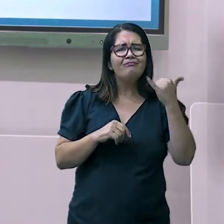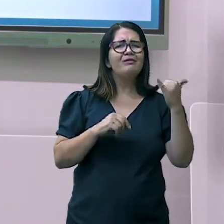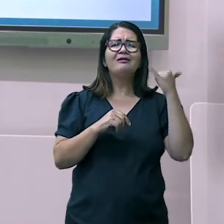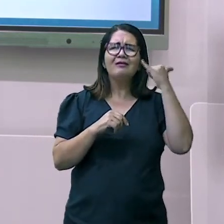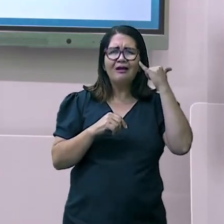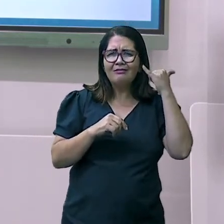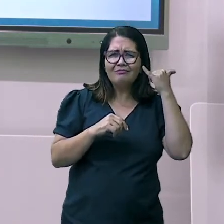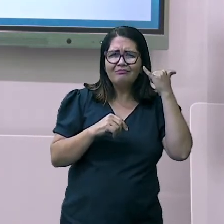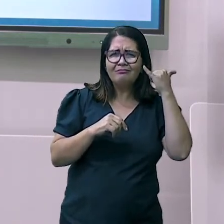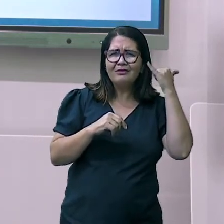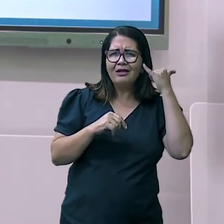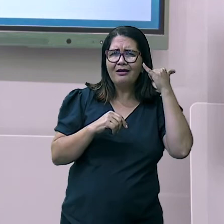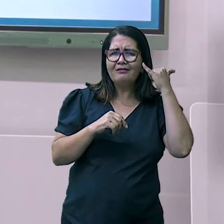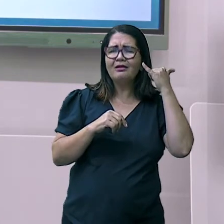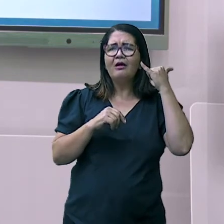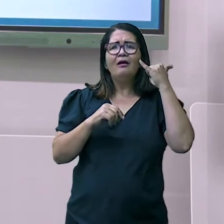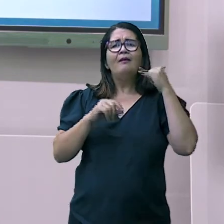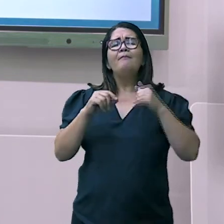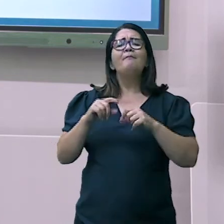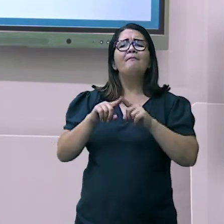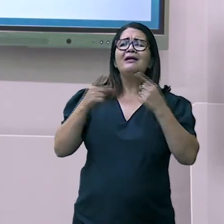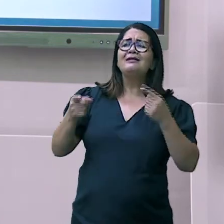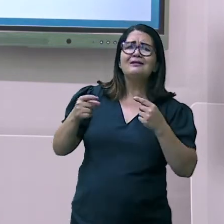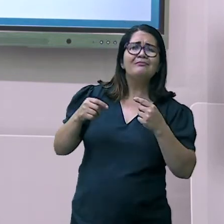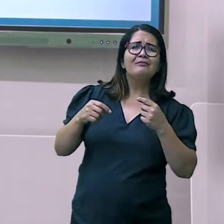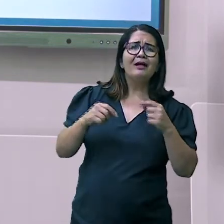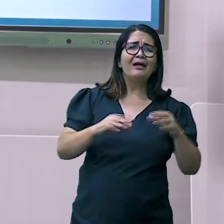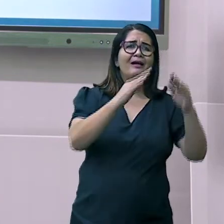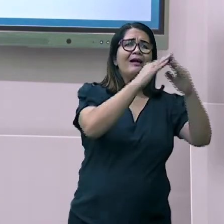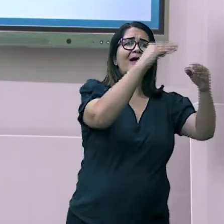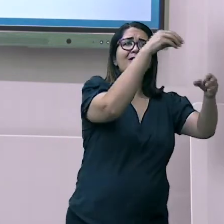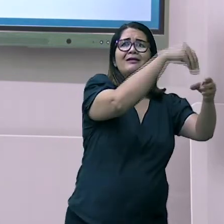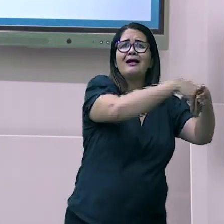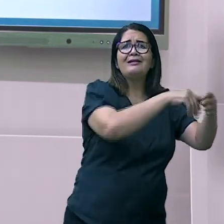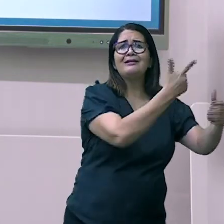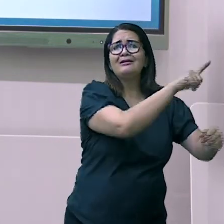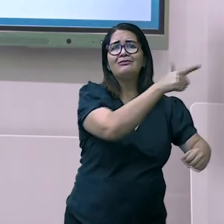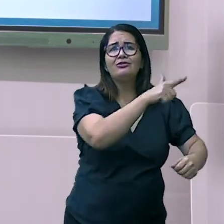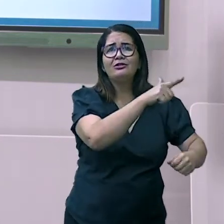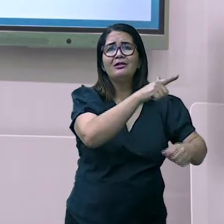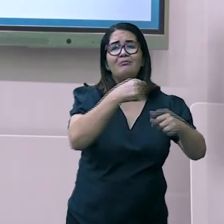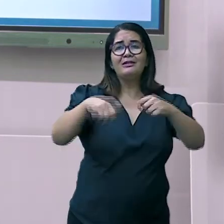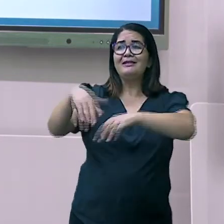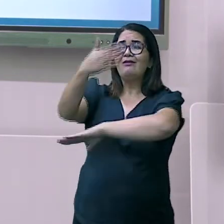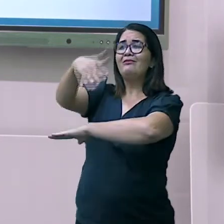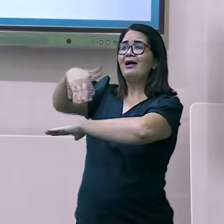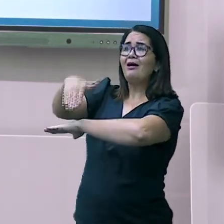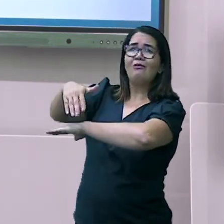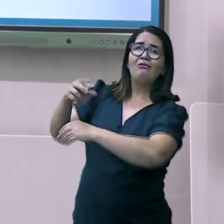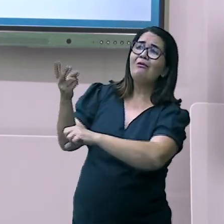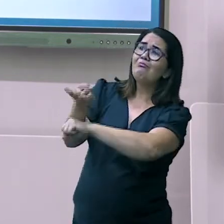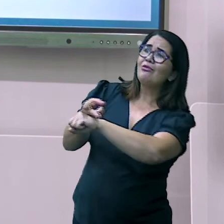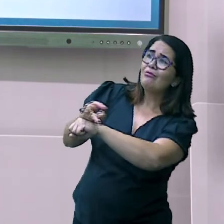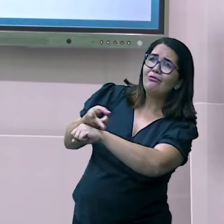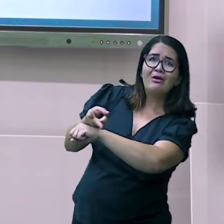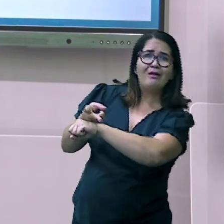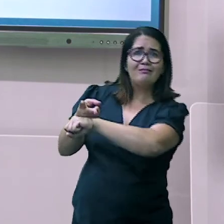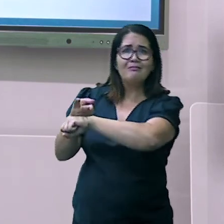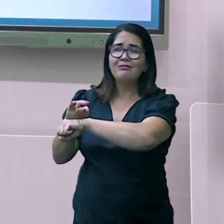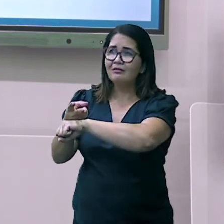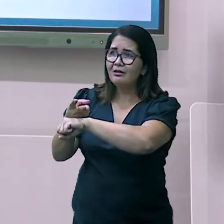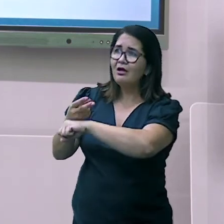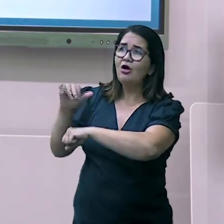telefone público, ir até aquele telefone público para fazer uma ligação. Hoje isso é